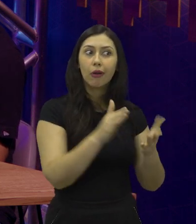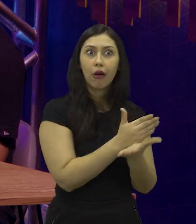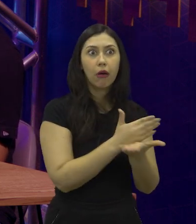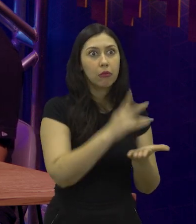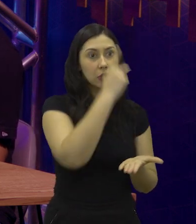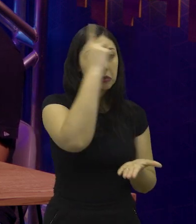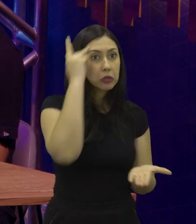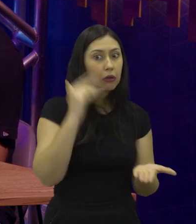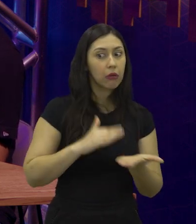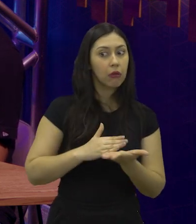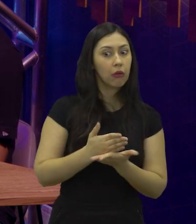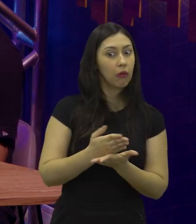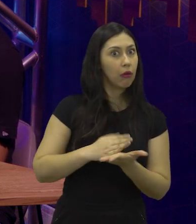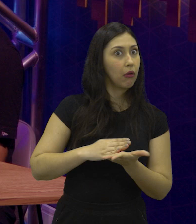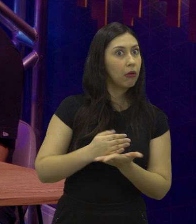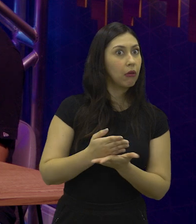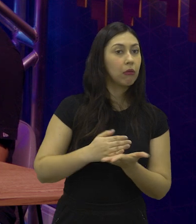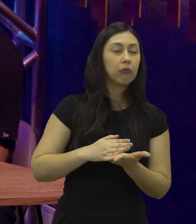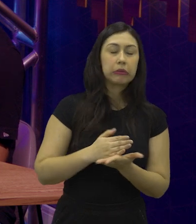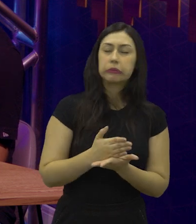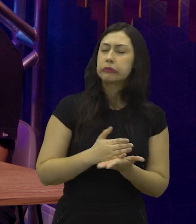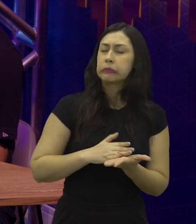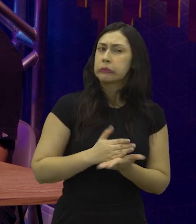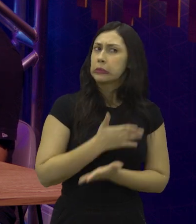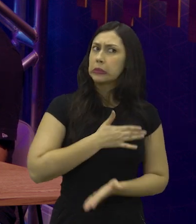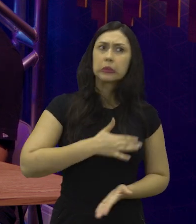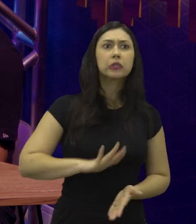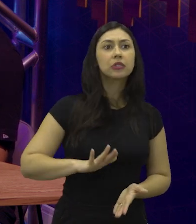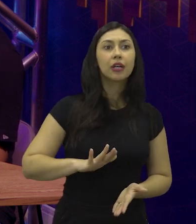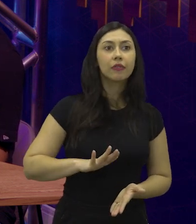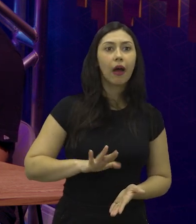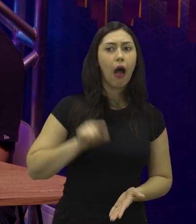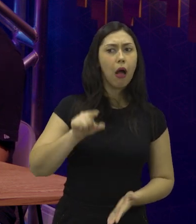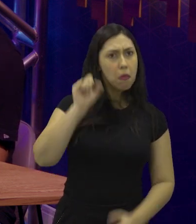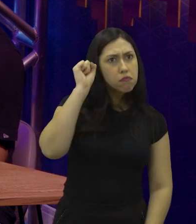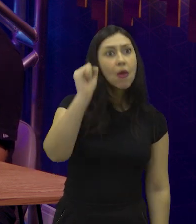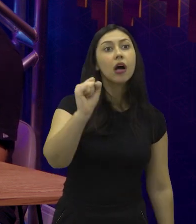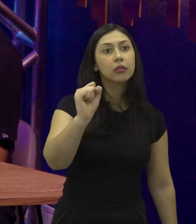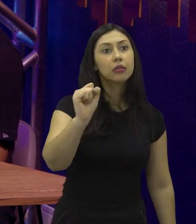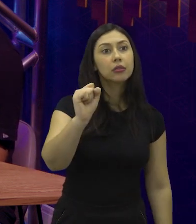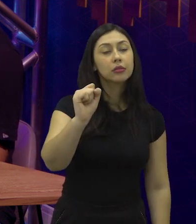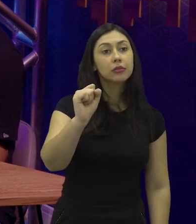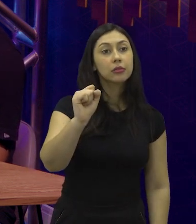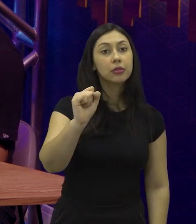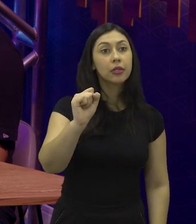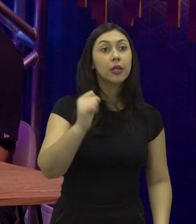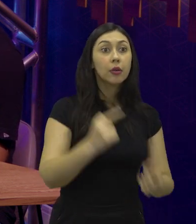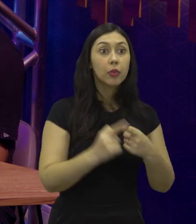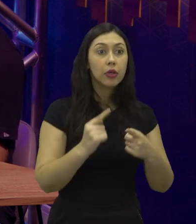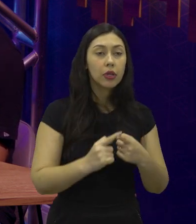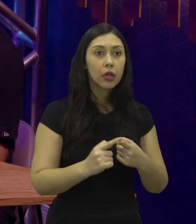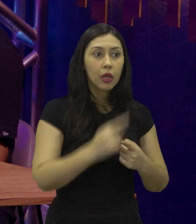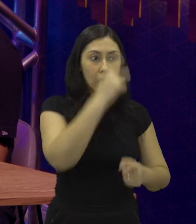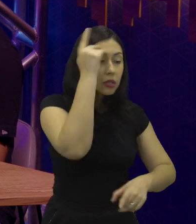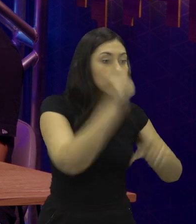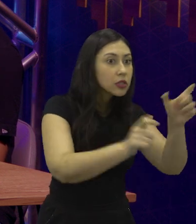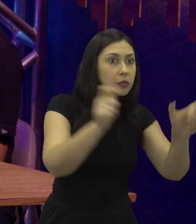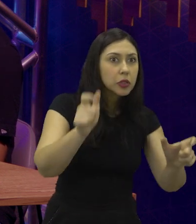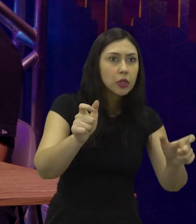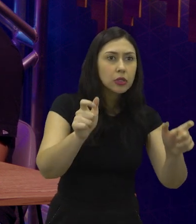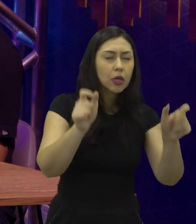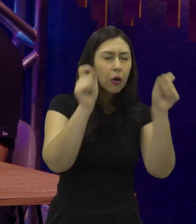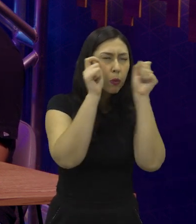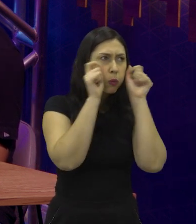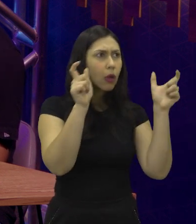né, e ele ser condenado à morte só porque ele estava ali compartilhando conhecimentos e trazendo as pessoas, né, para para